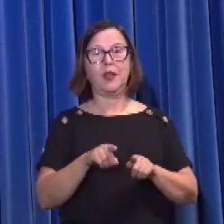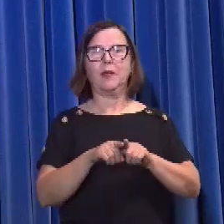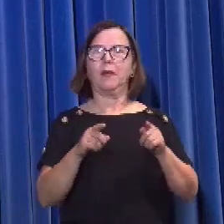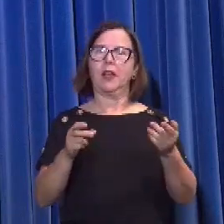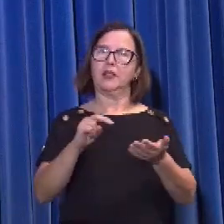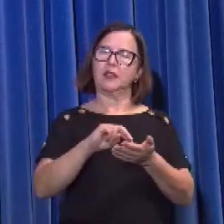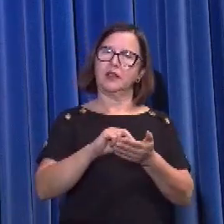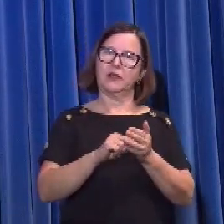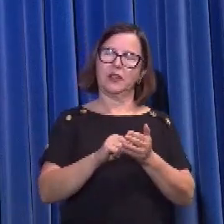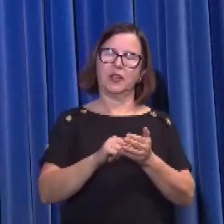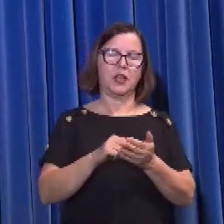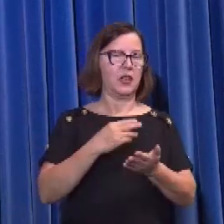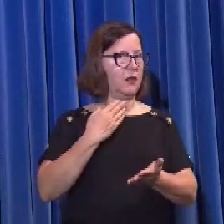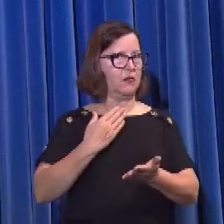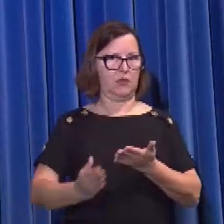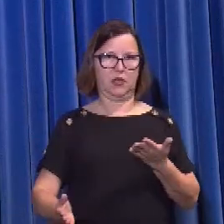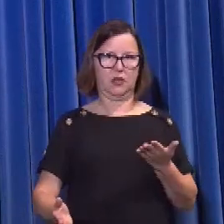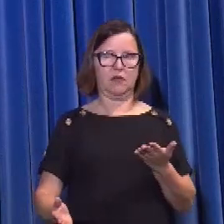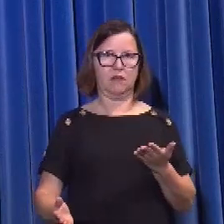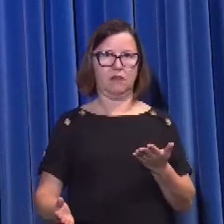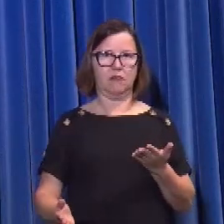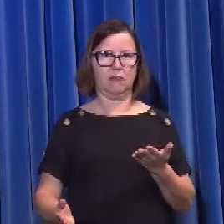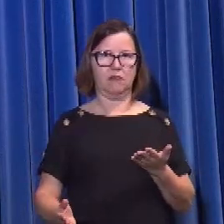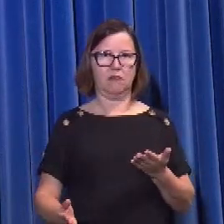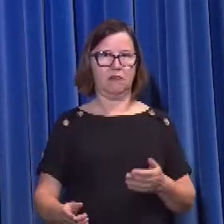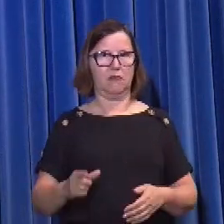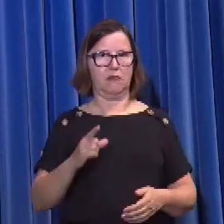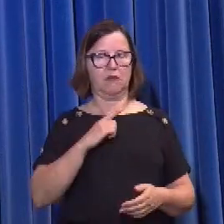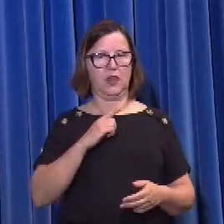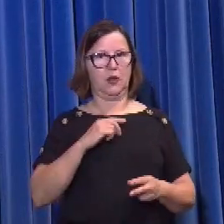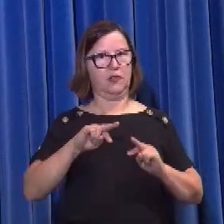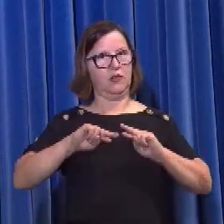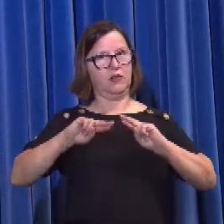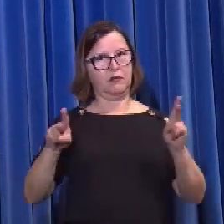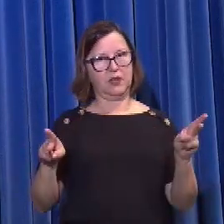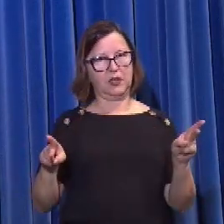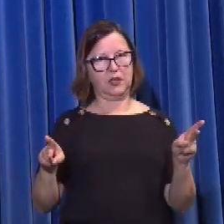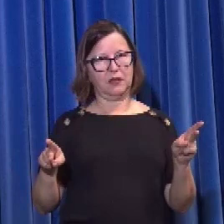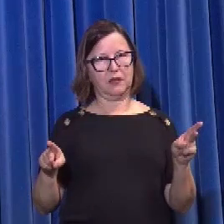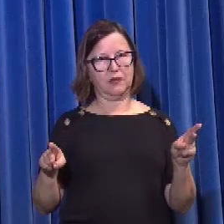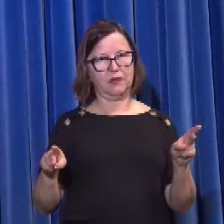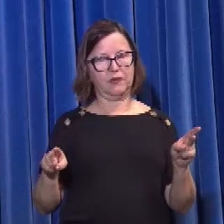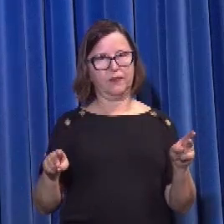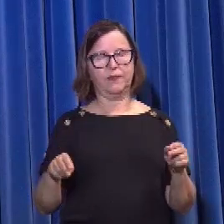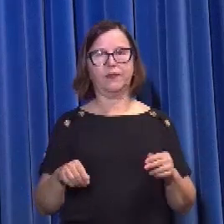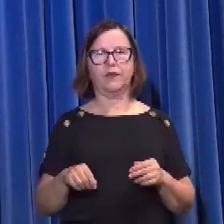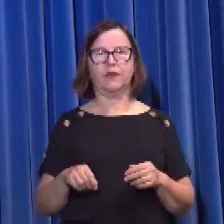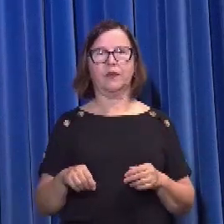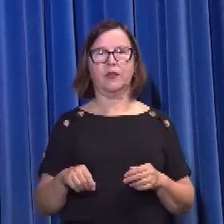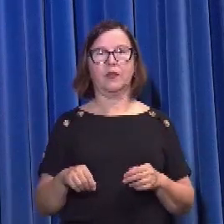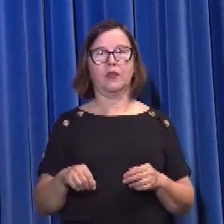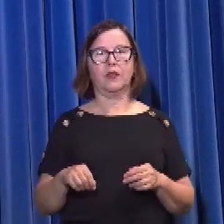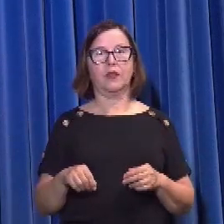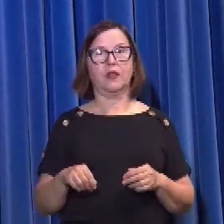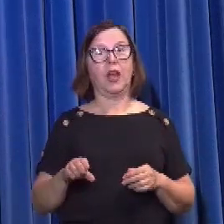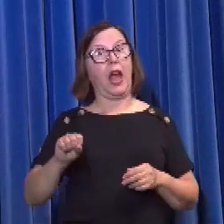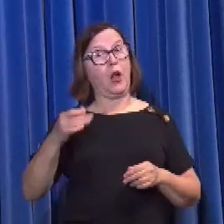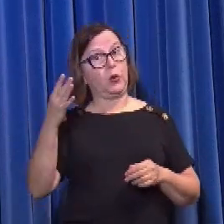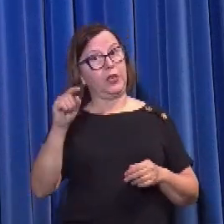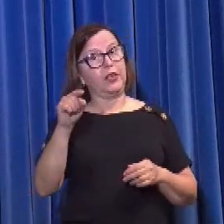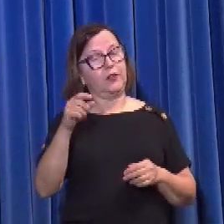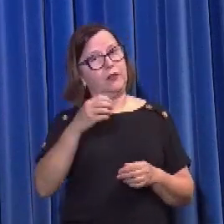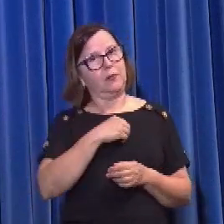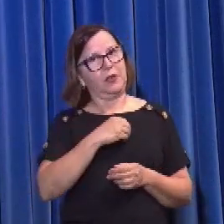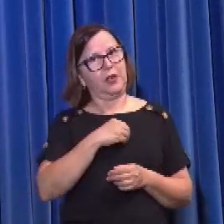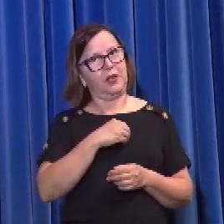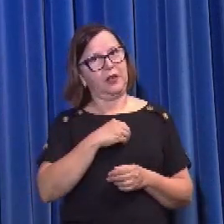não se perderão. Existe uma diferença. Como cristão você pode até cair, mas você não vai